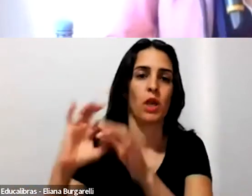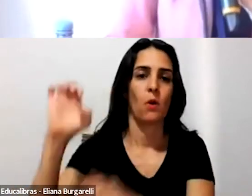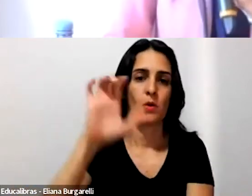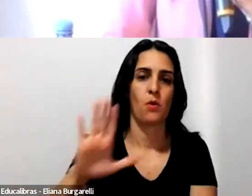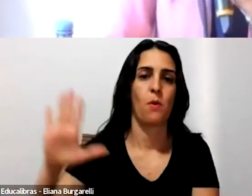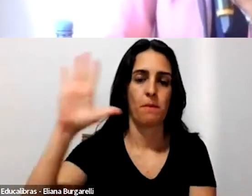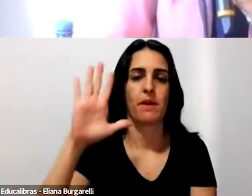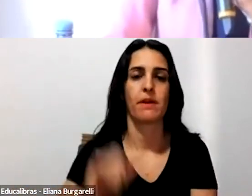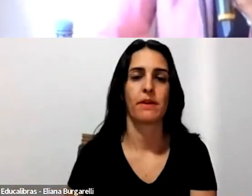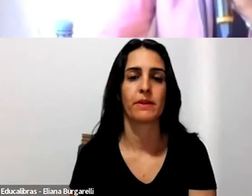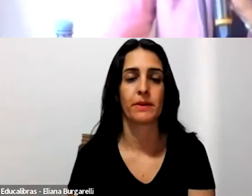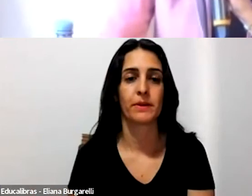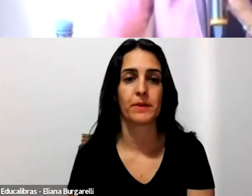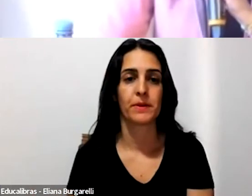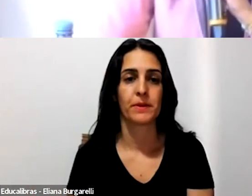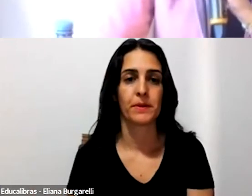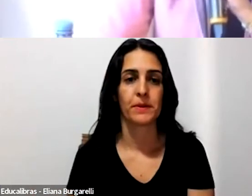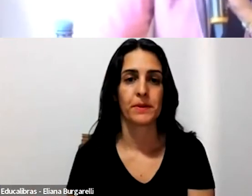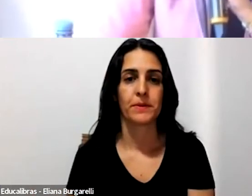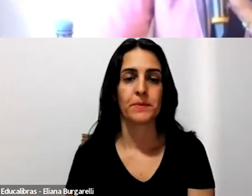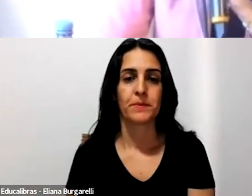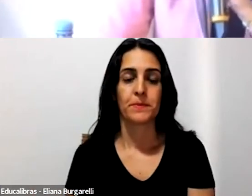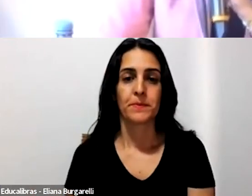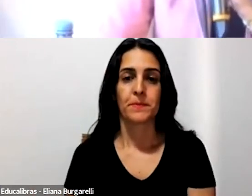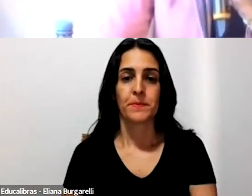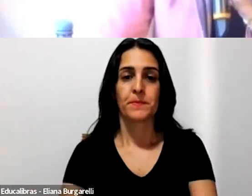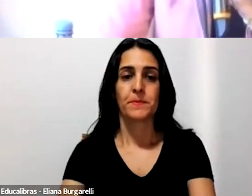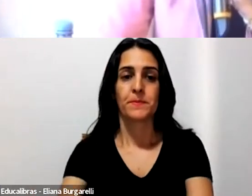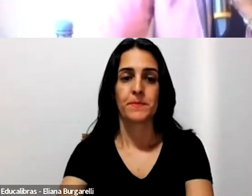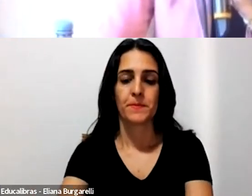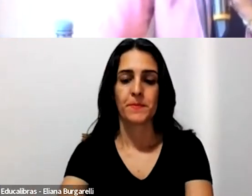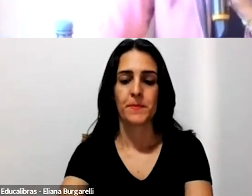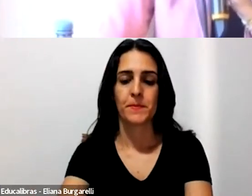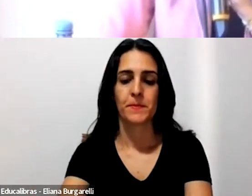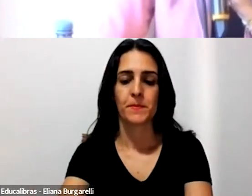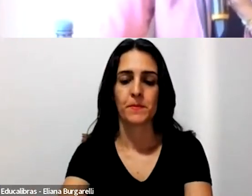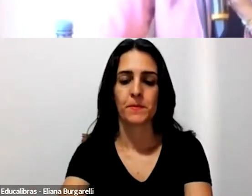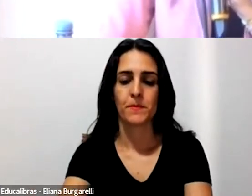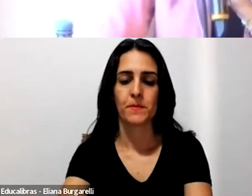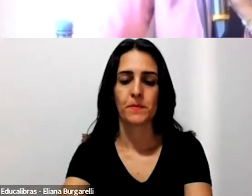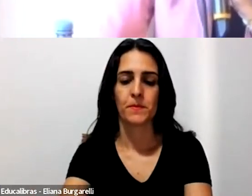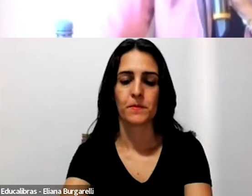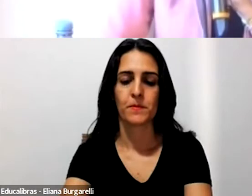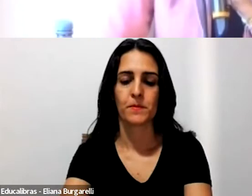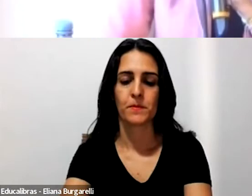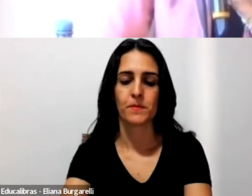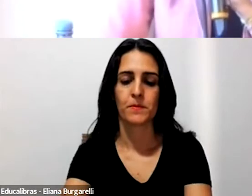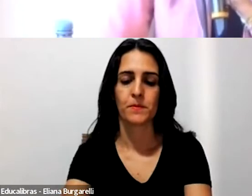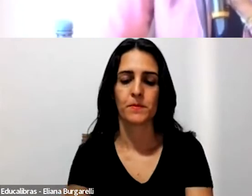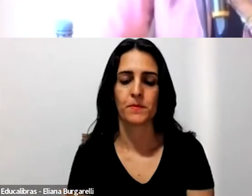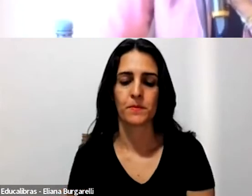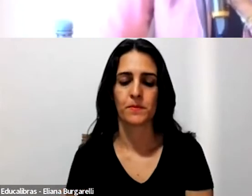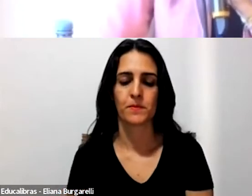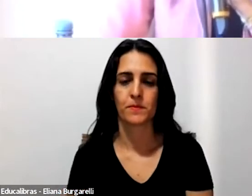E sem essas ONGs e os povos indígenas não teria tido uma mobilização tão grande em contra de acordos como